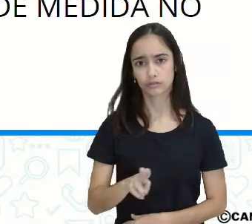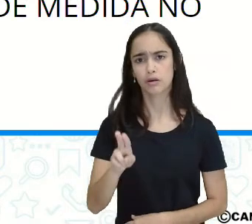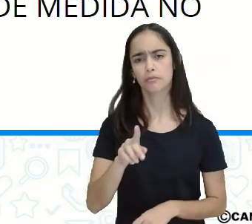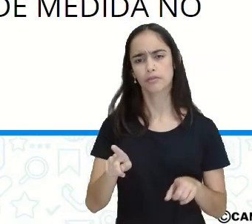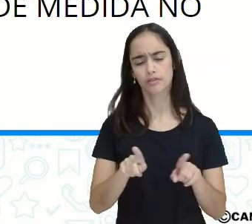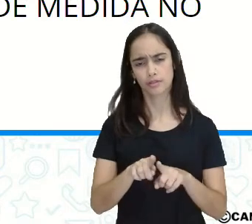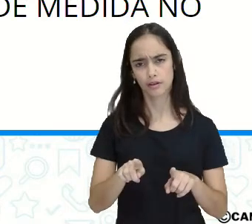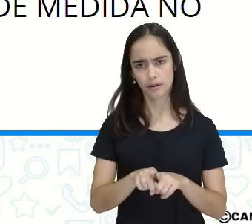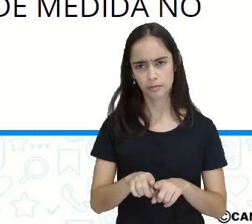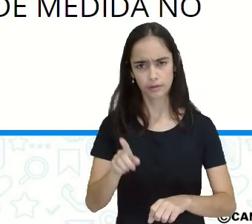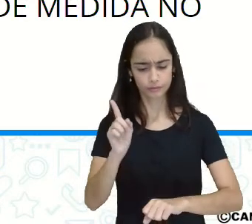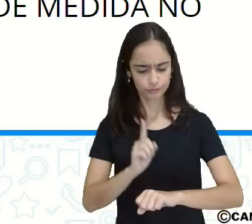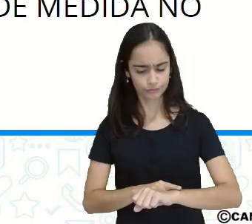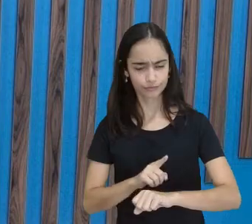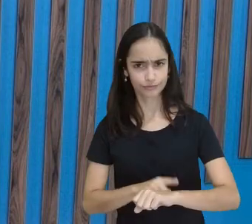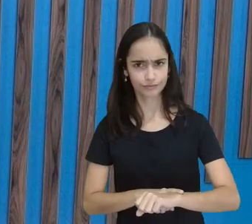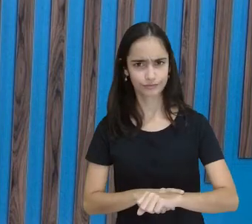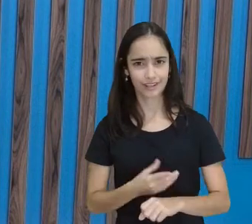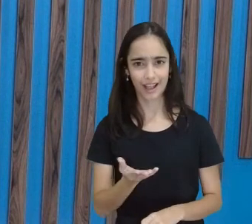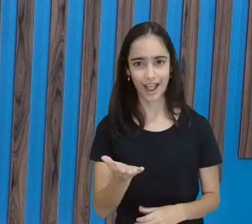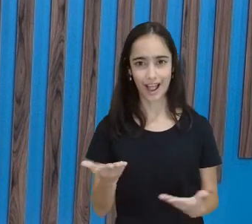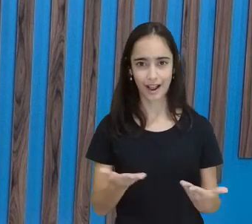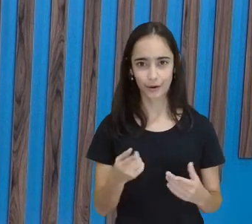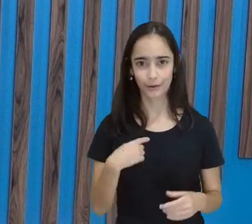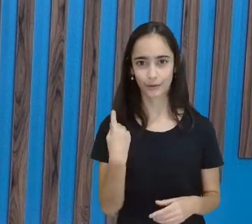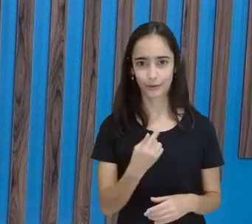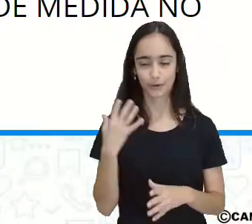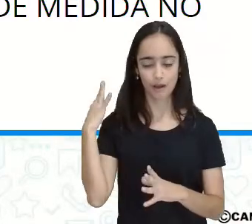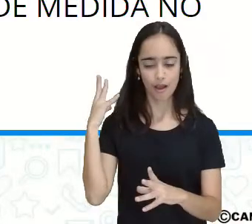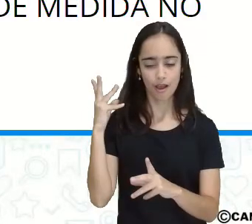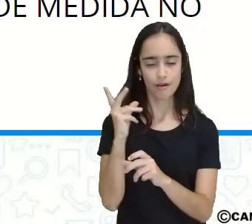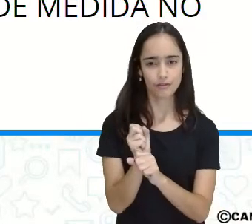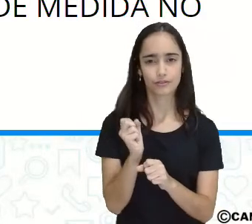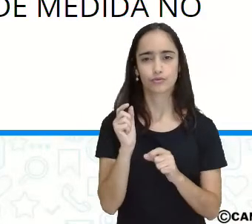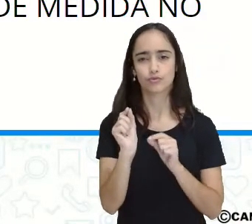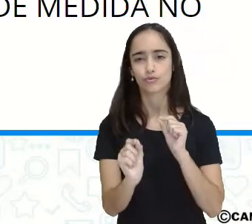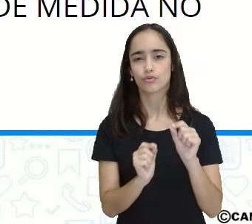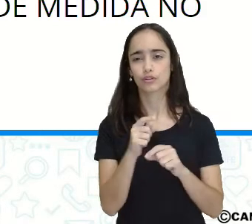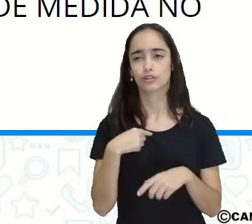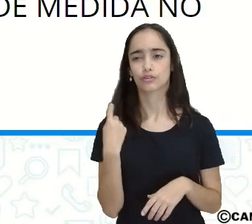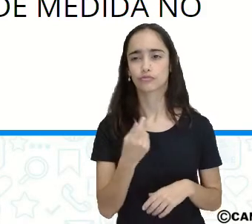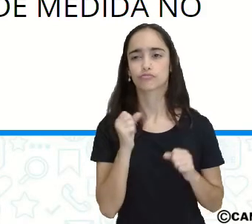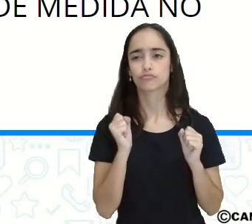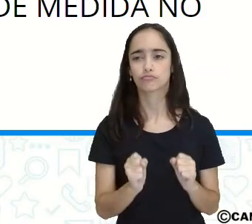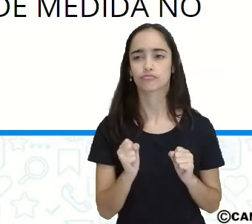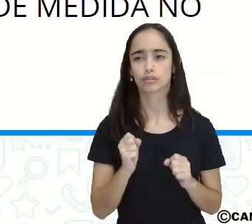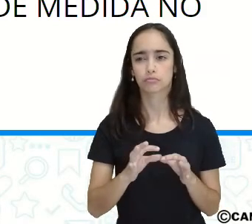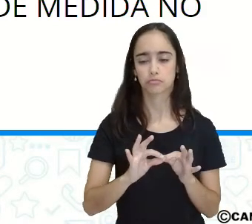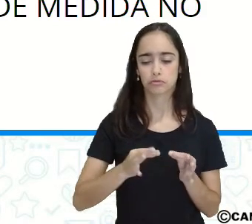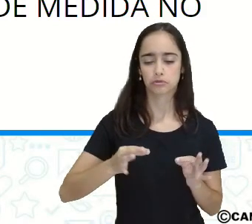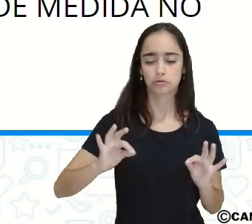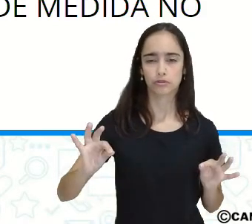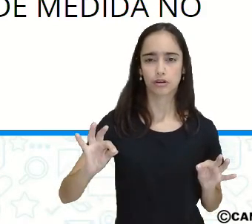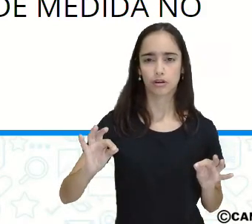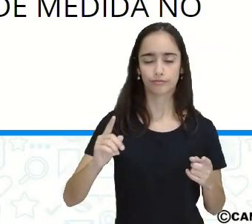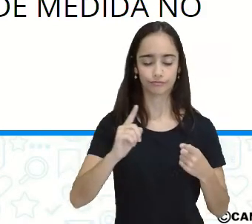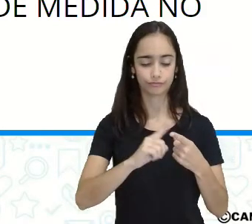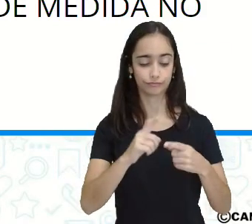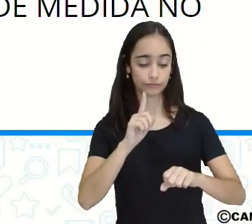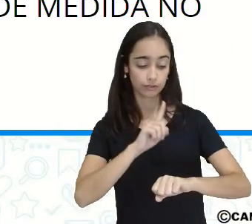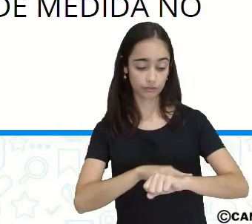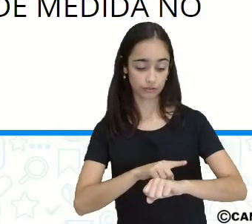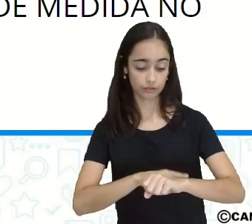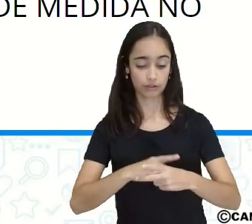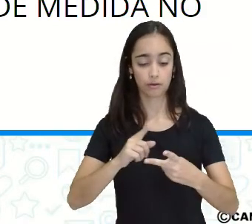tá certo? Vamos revisar bem rapidinho o que podemos medir: tempo,